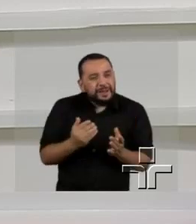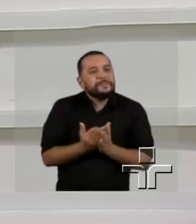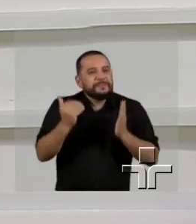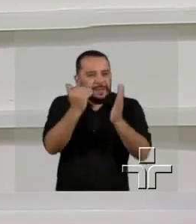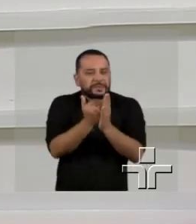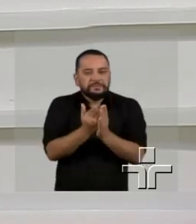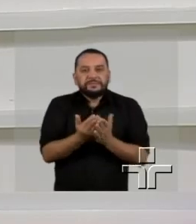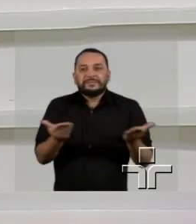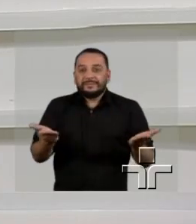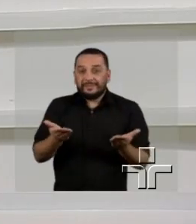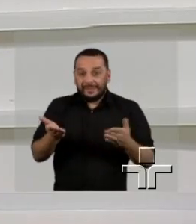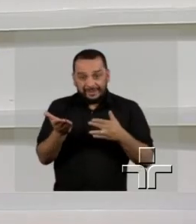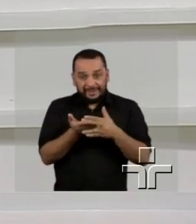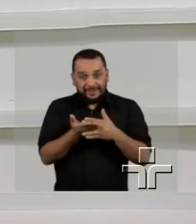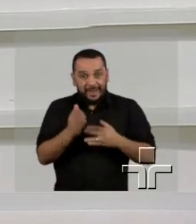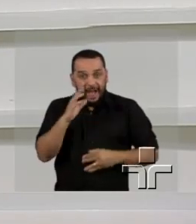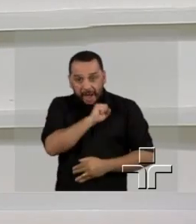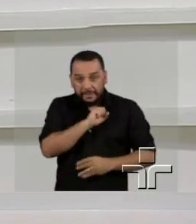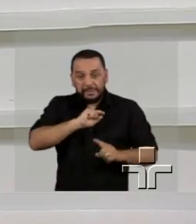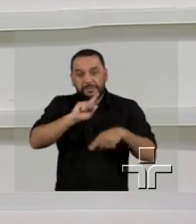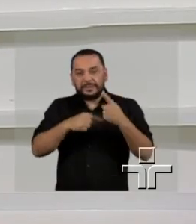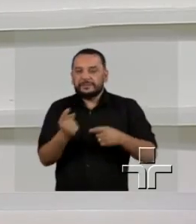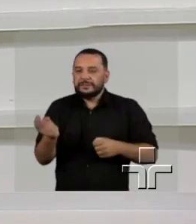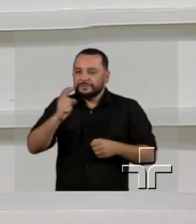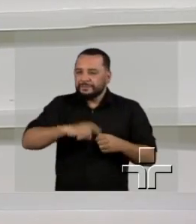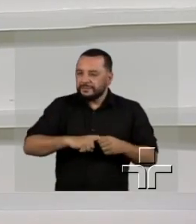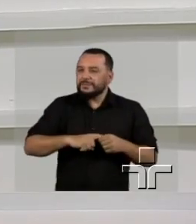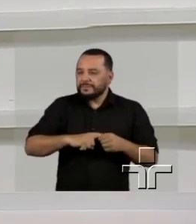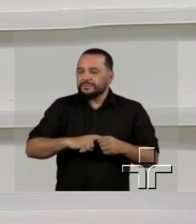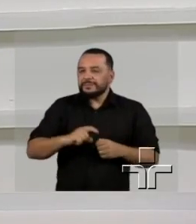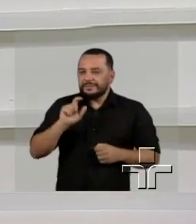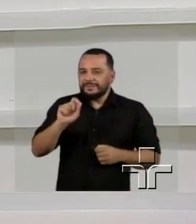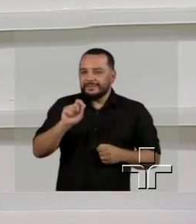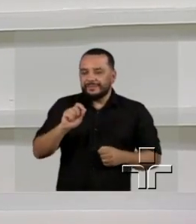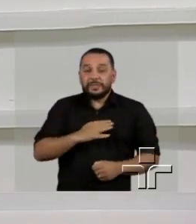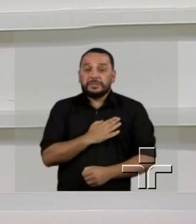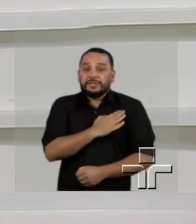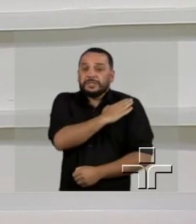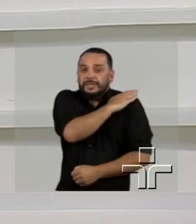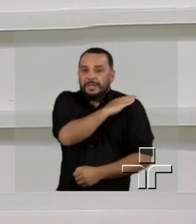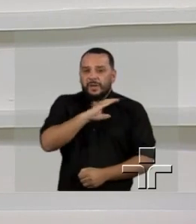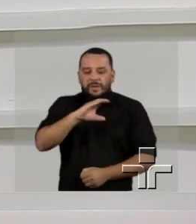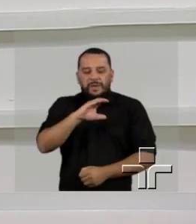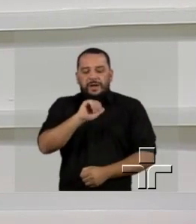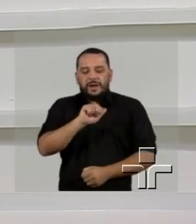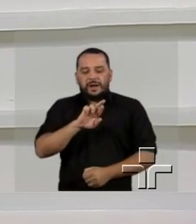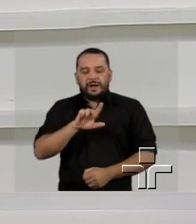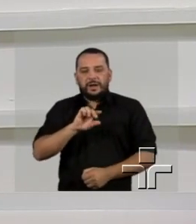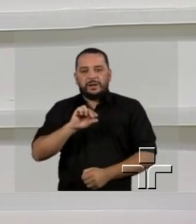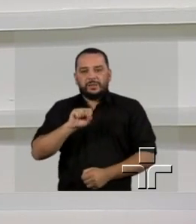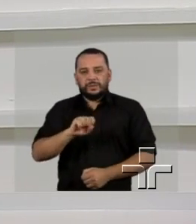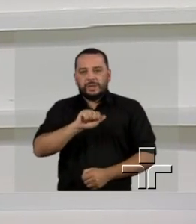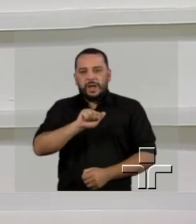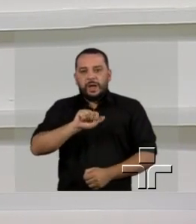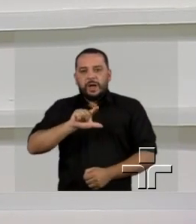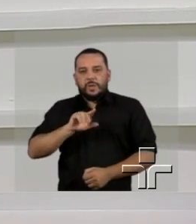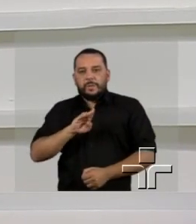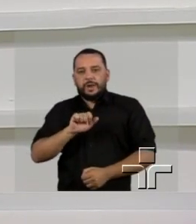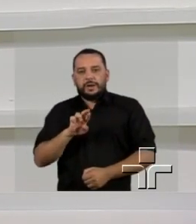acaba com dois polos completamente ultrapassados na sua conduta e trazendo prejuízo. Quando o Brasil tem que